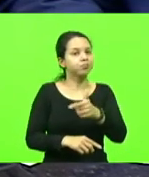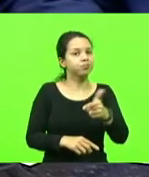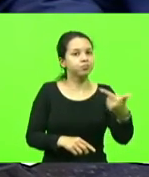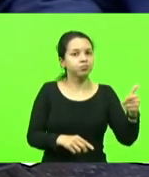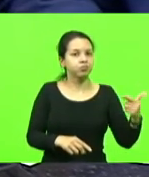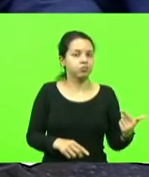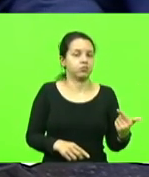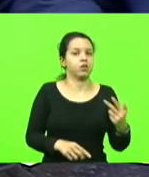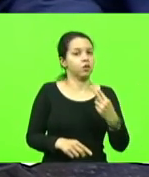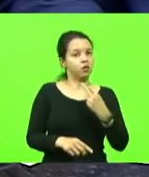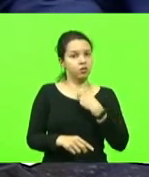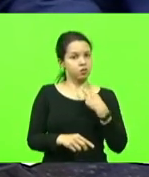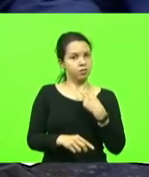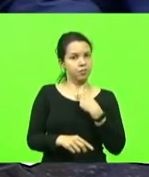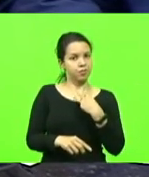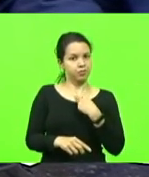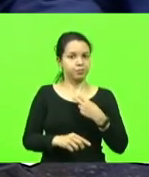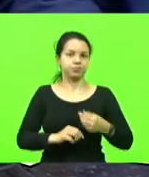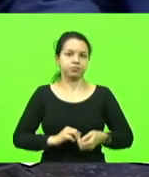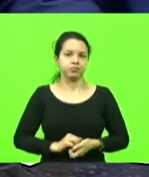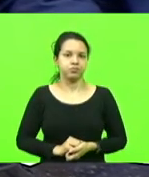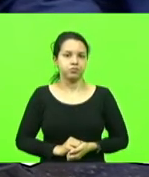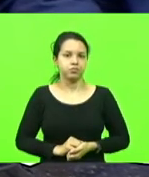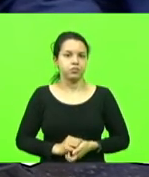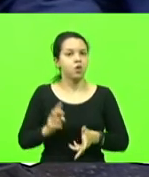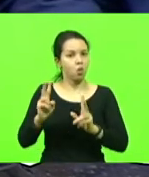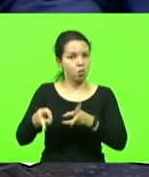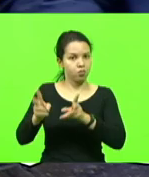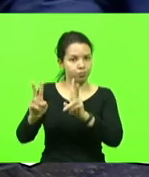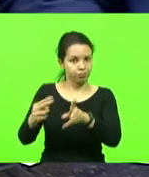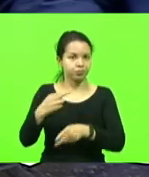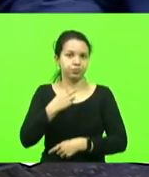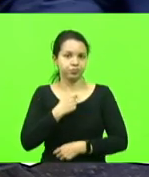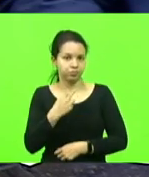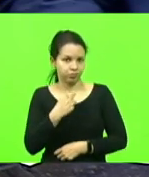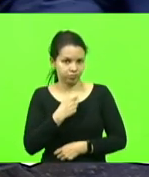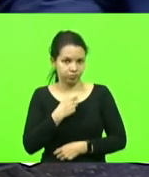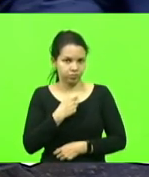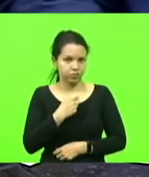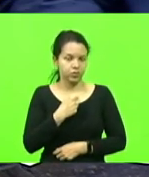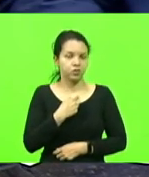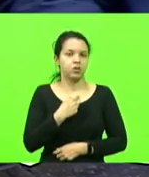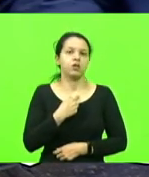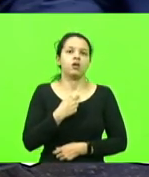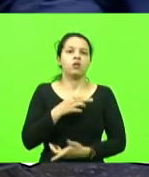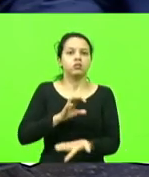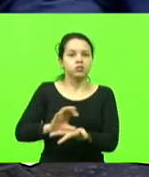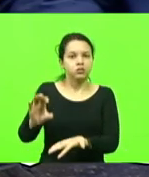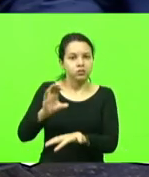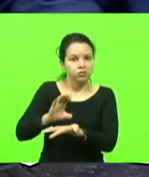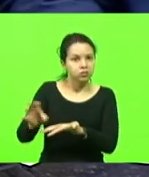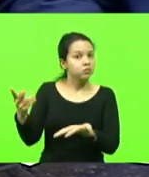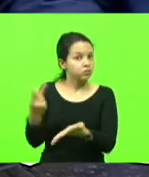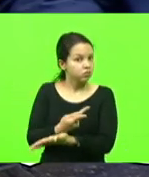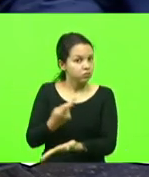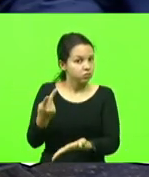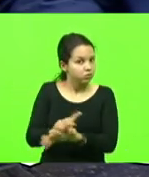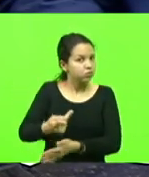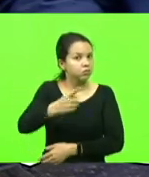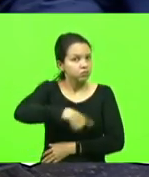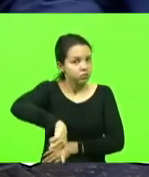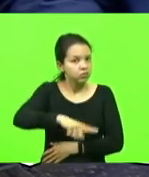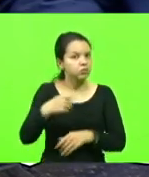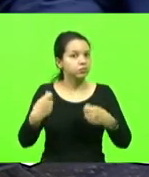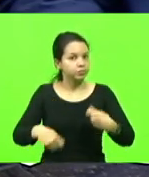pode ser assim, isso não pode continuar assim, os incentivos estão errados. Nós precisamos sim